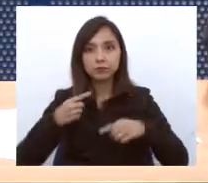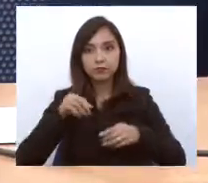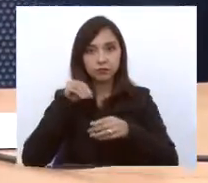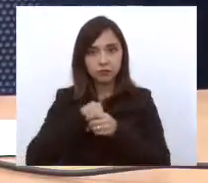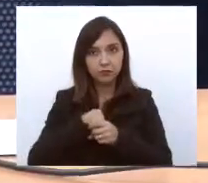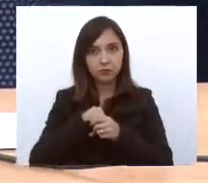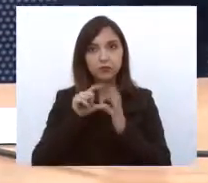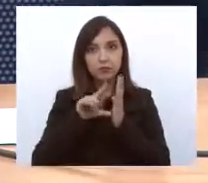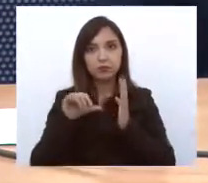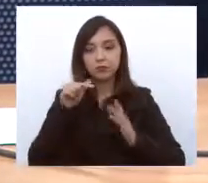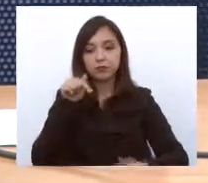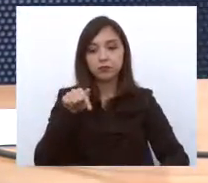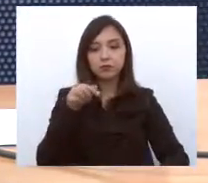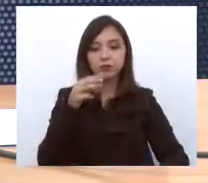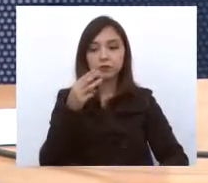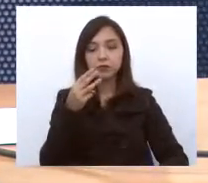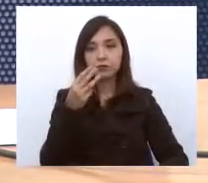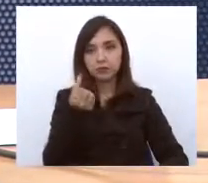do projeto de lei